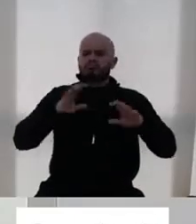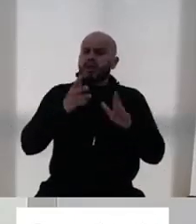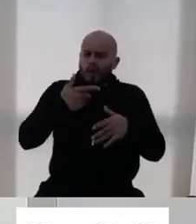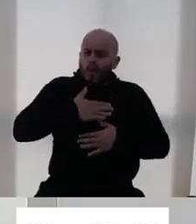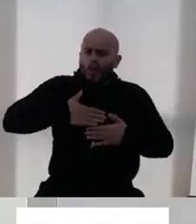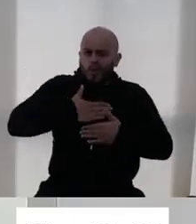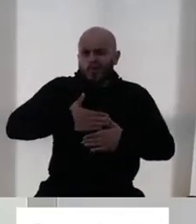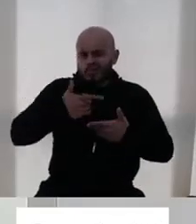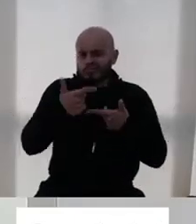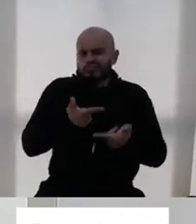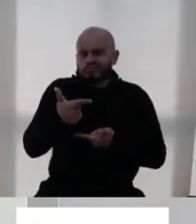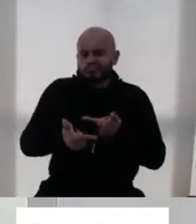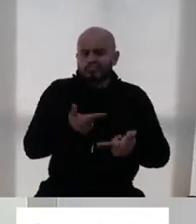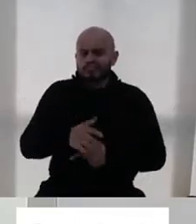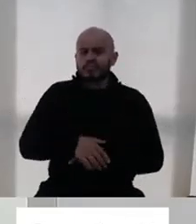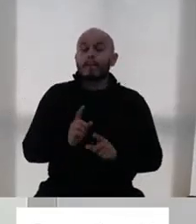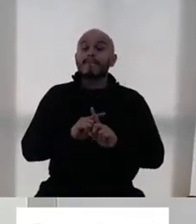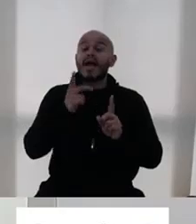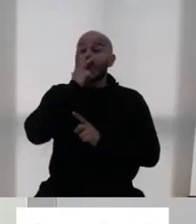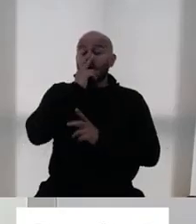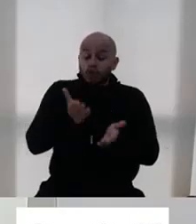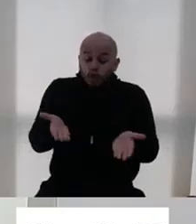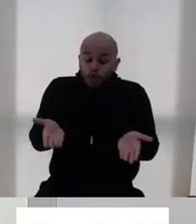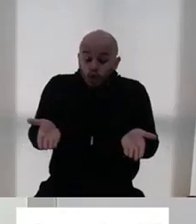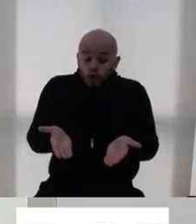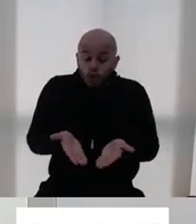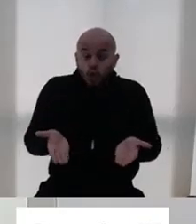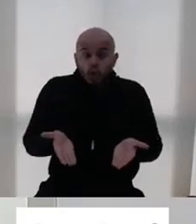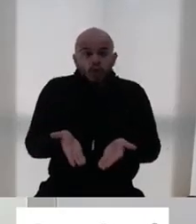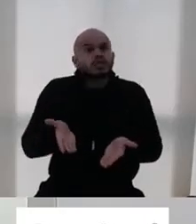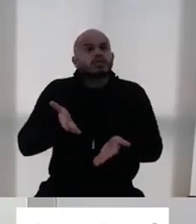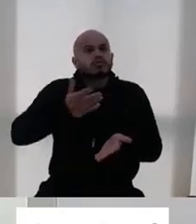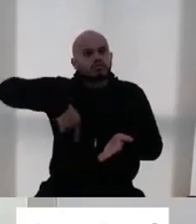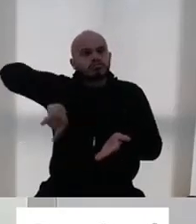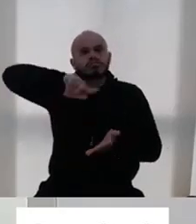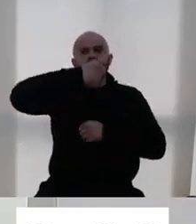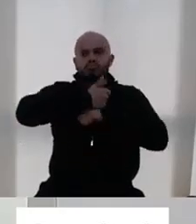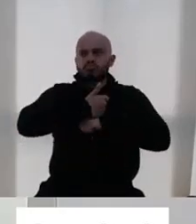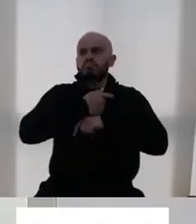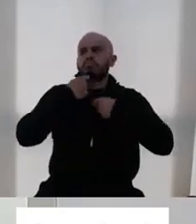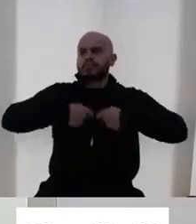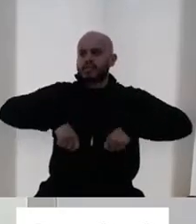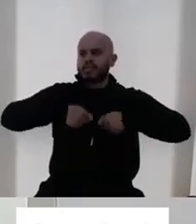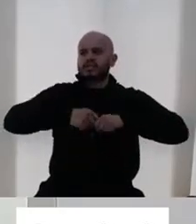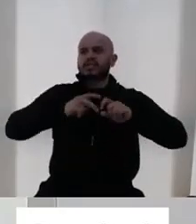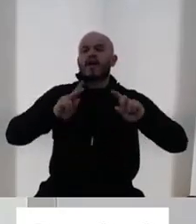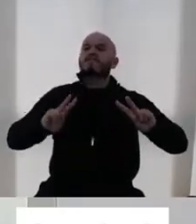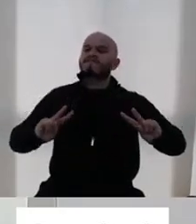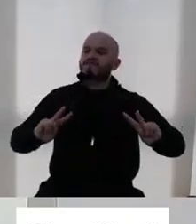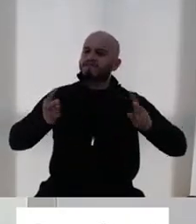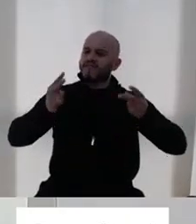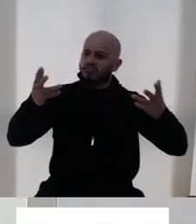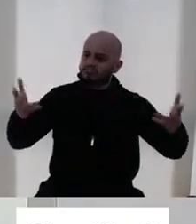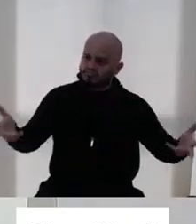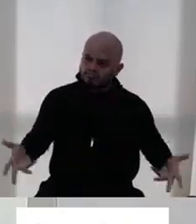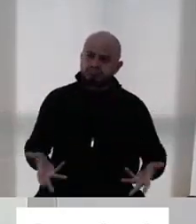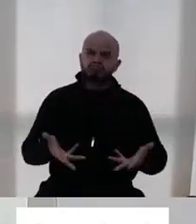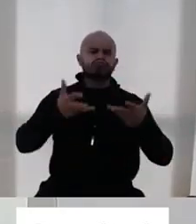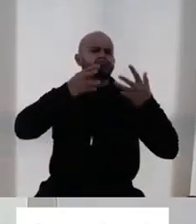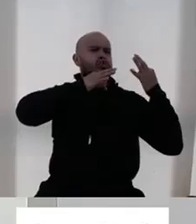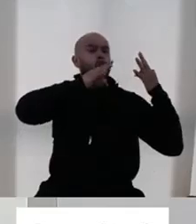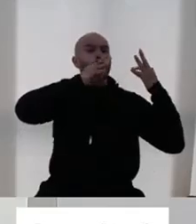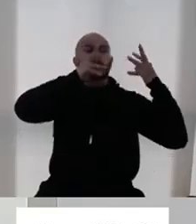importante hoje, que eu acho, é que nossa carreira precisa de uma grande valorização perante tudo, perante a sociedade.